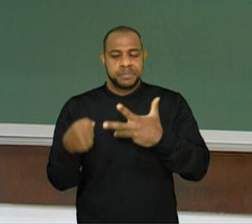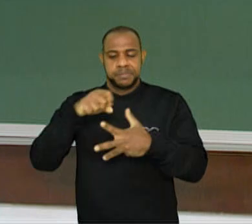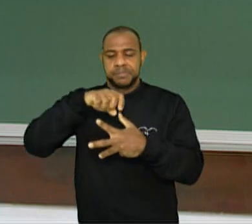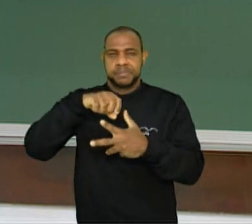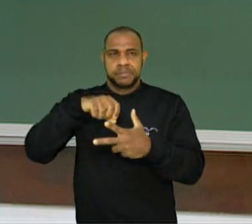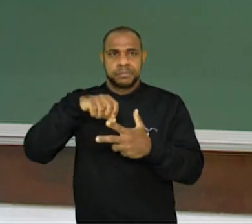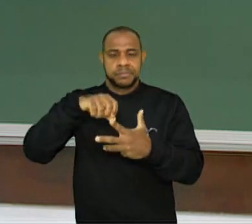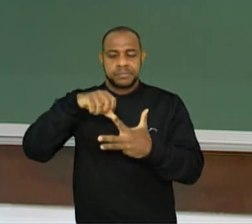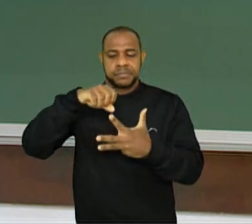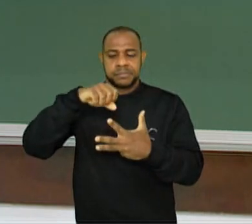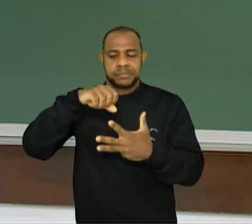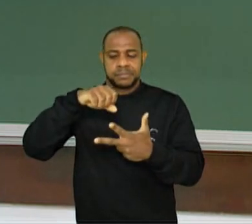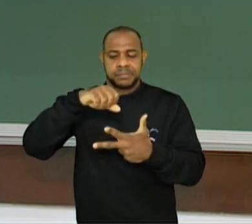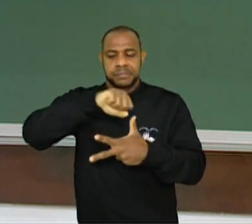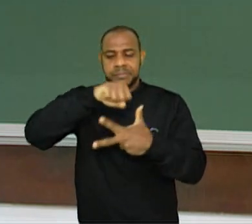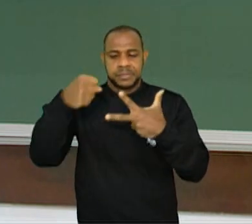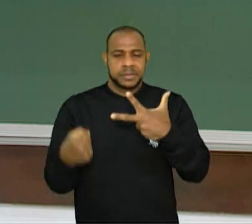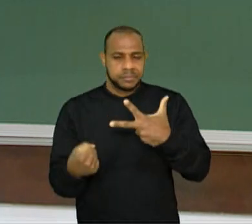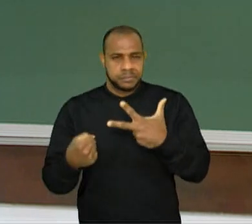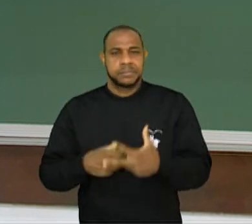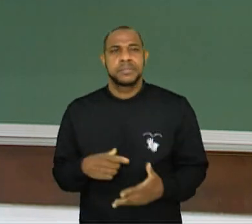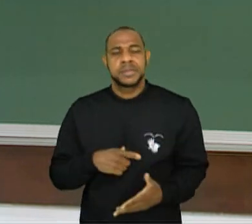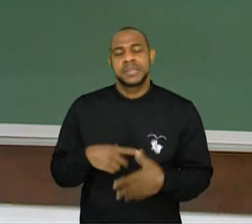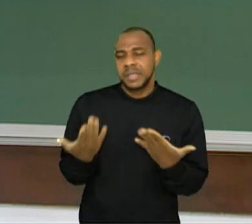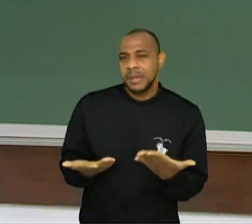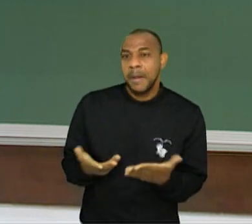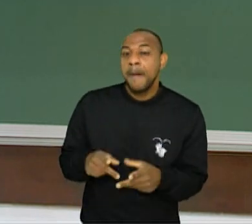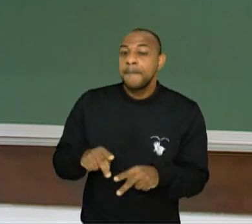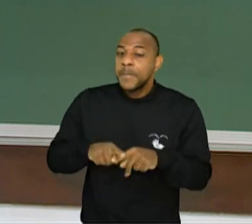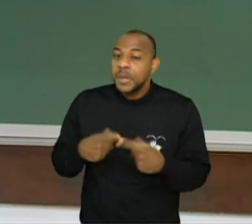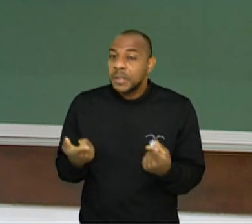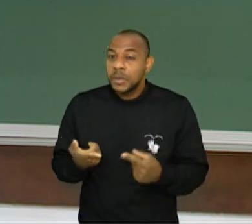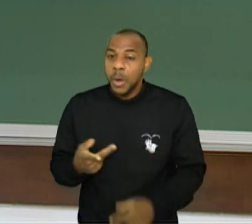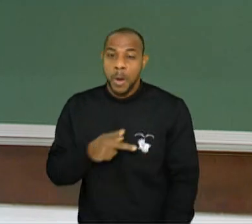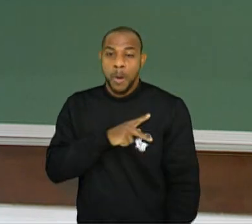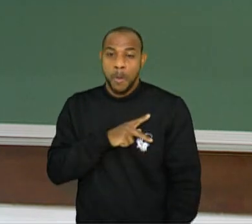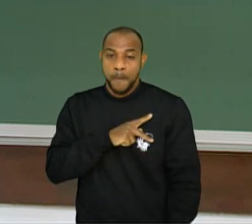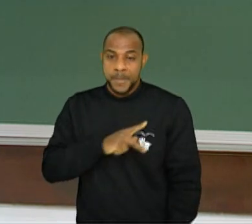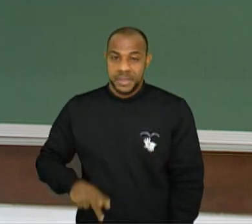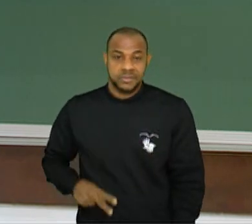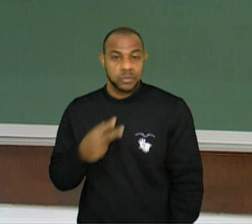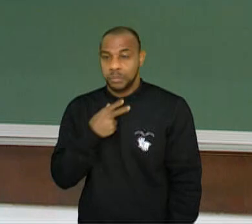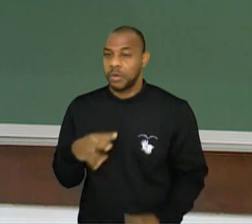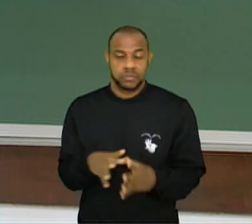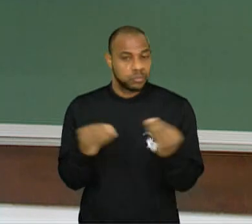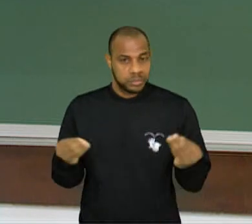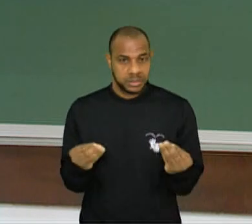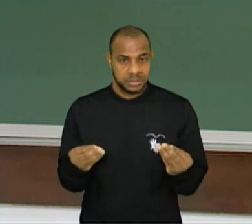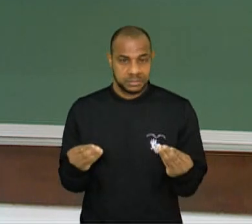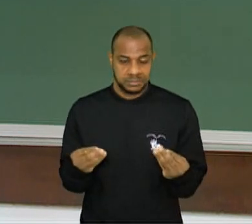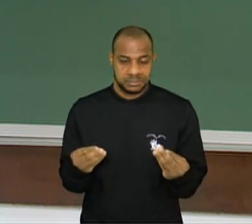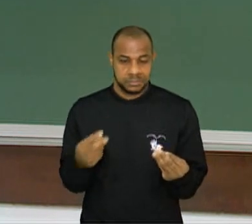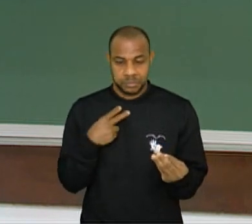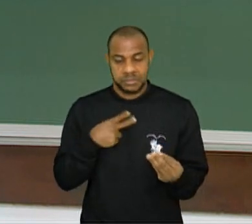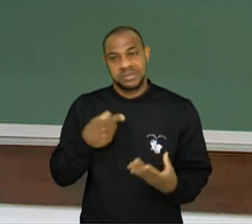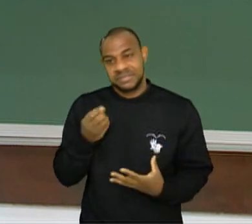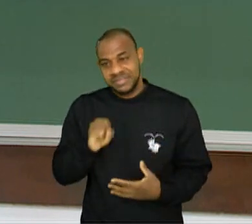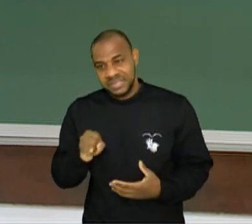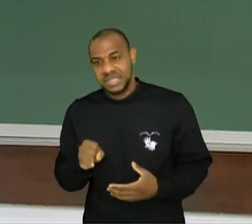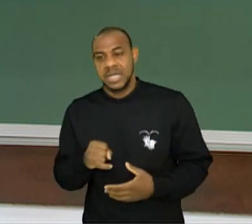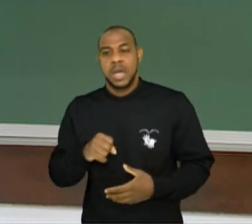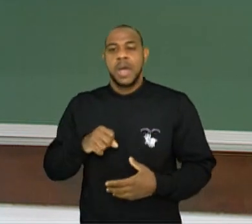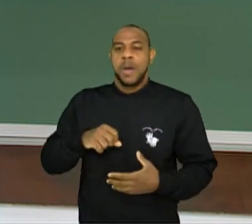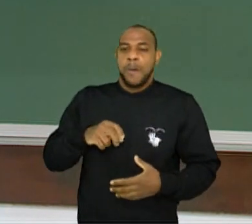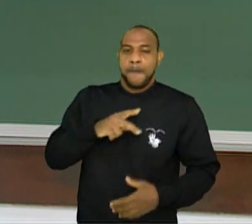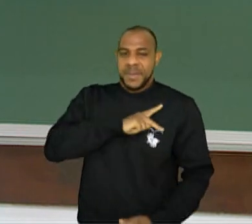não pode sumir, né? Quando ele vai se ausentar, ele passa o cargo para o vice-presidente. No caso da ausência dos